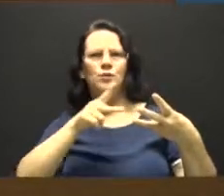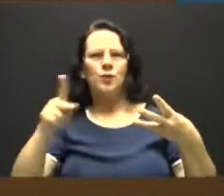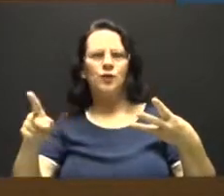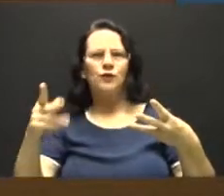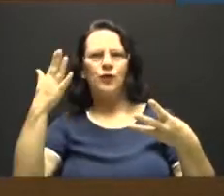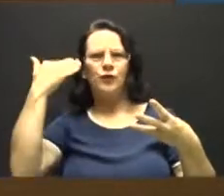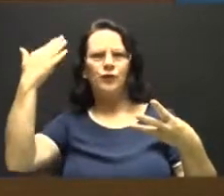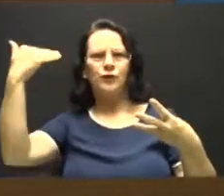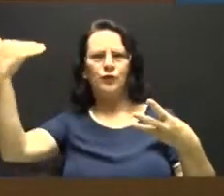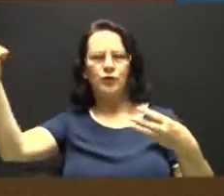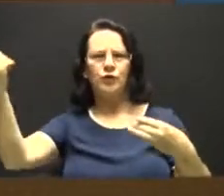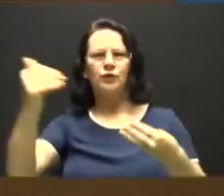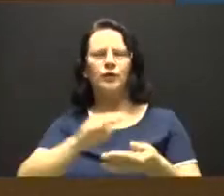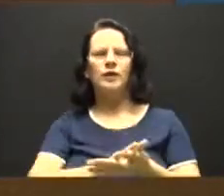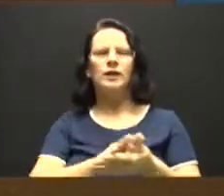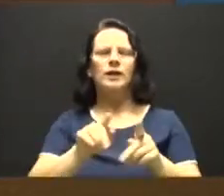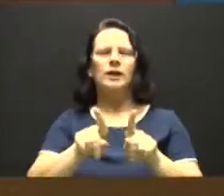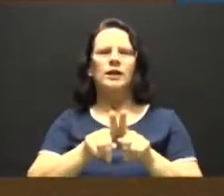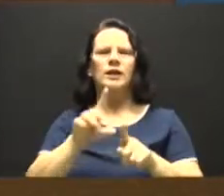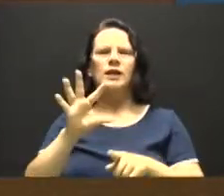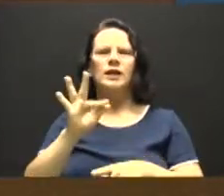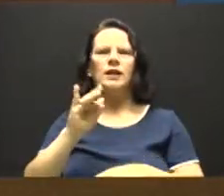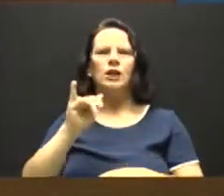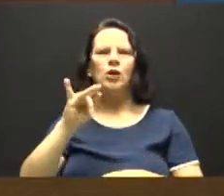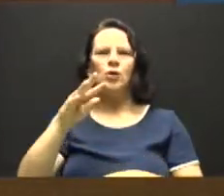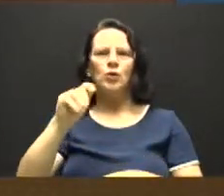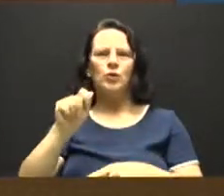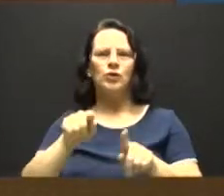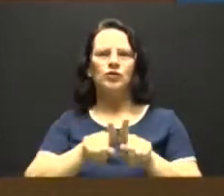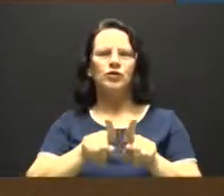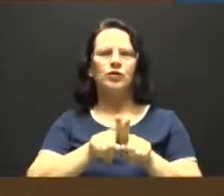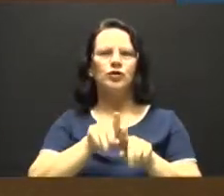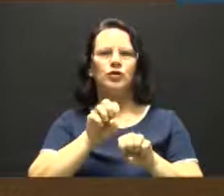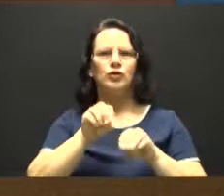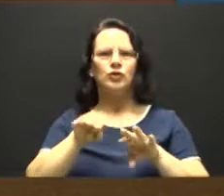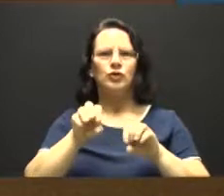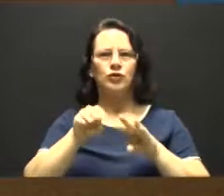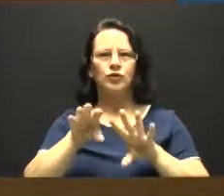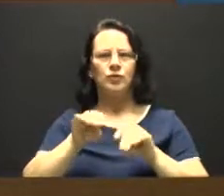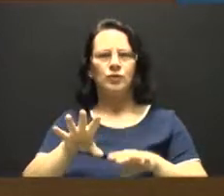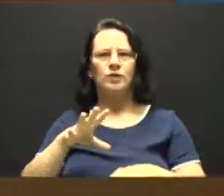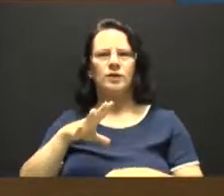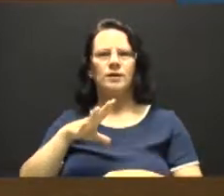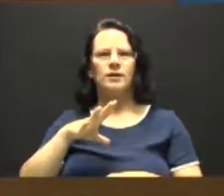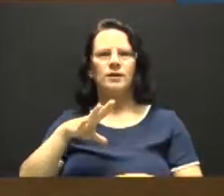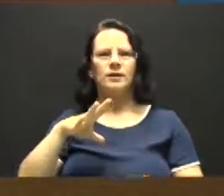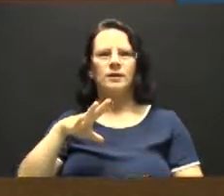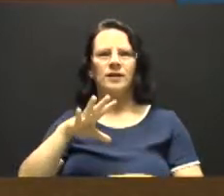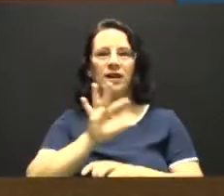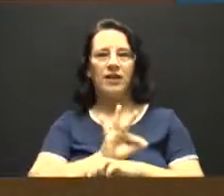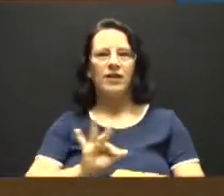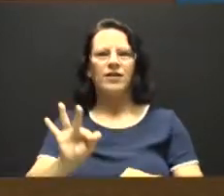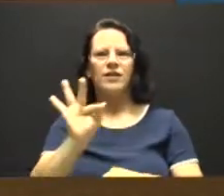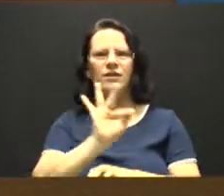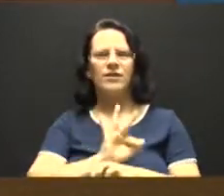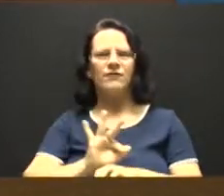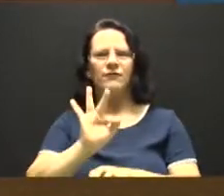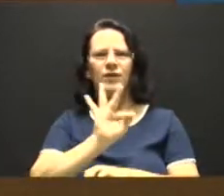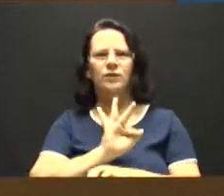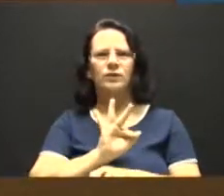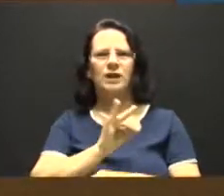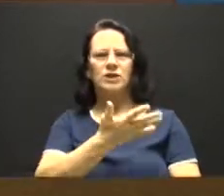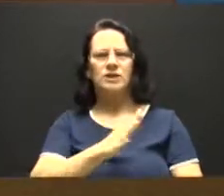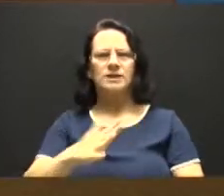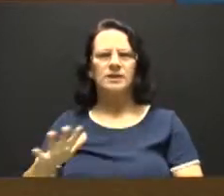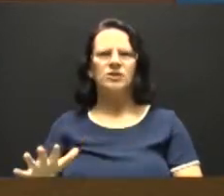filosofia bacharel em teologia e doutorando em educação pela unisantos o educador leciona há 11 anos